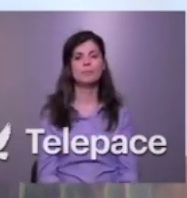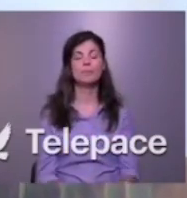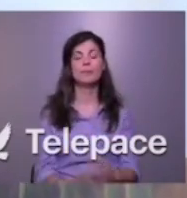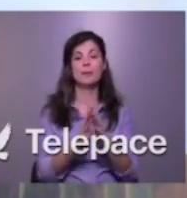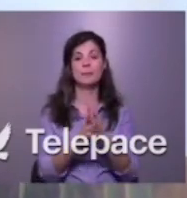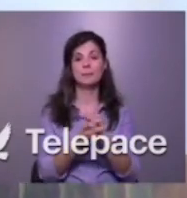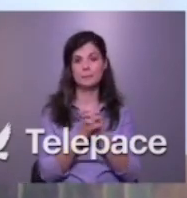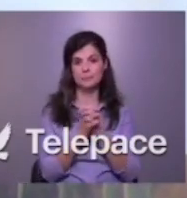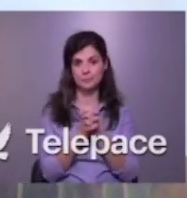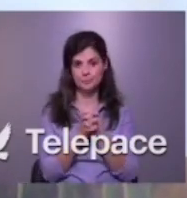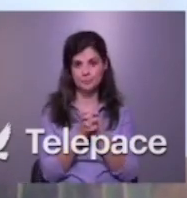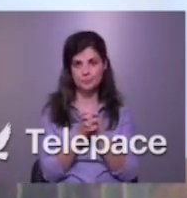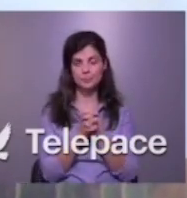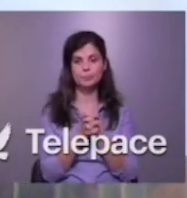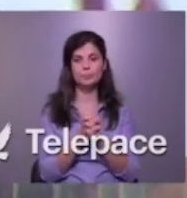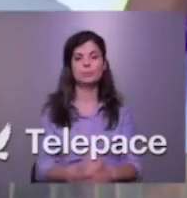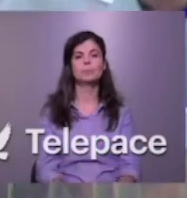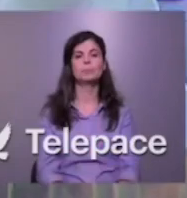Oremos.